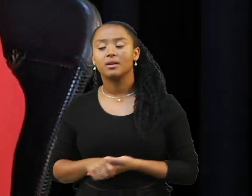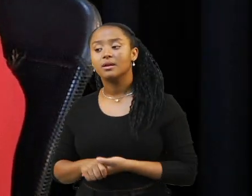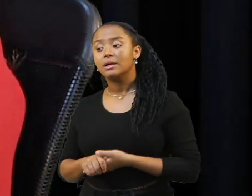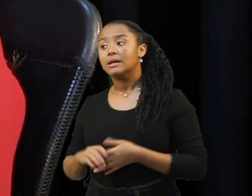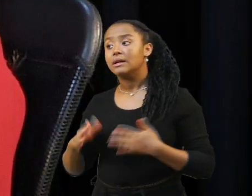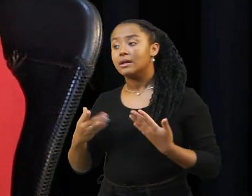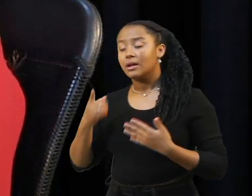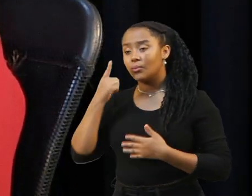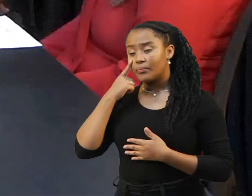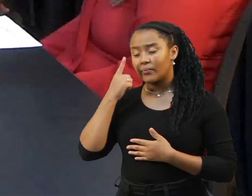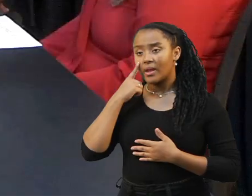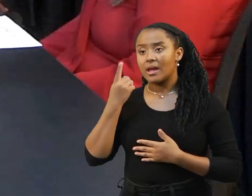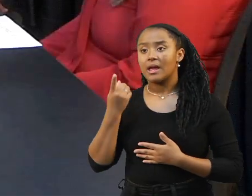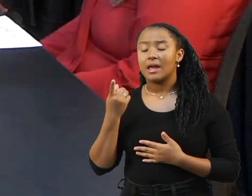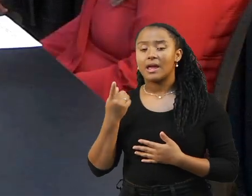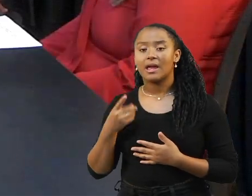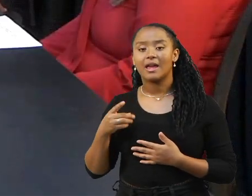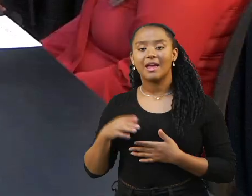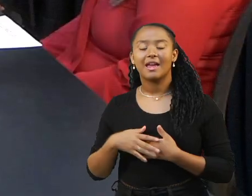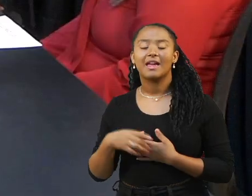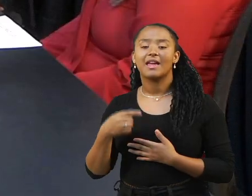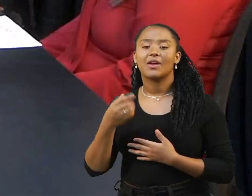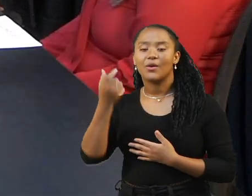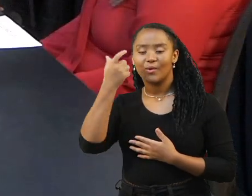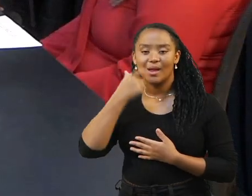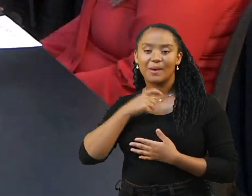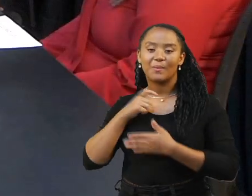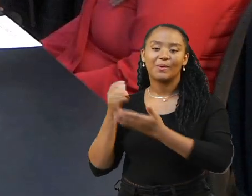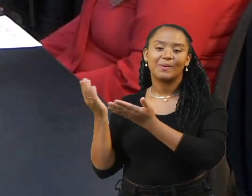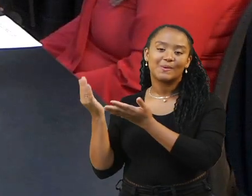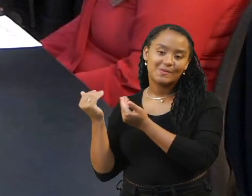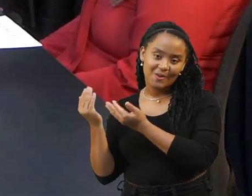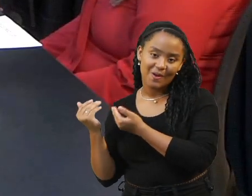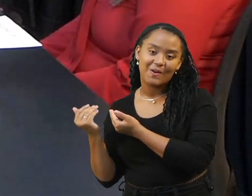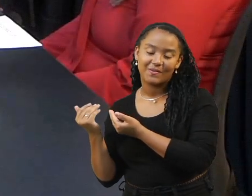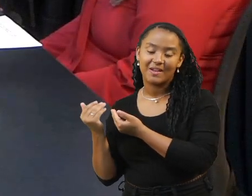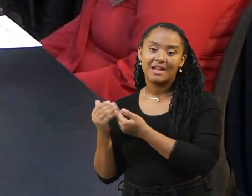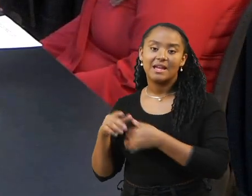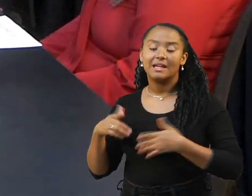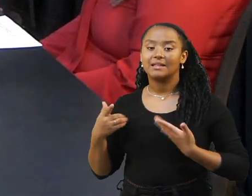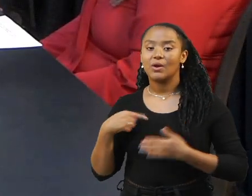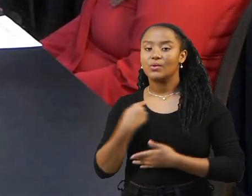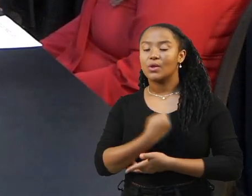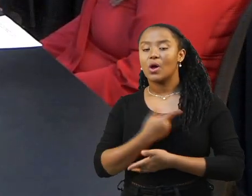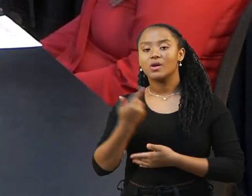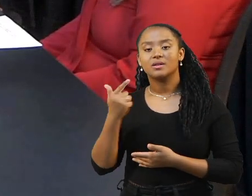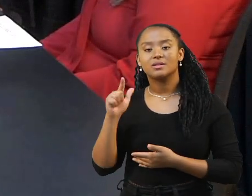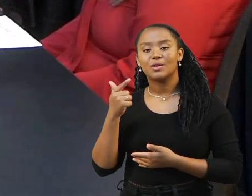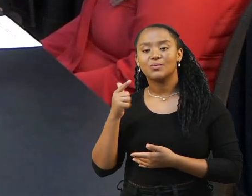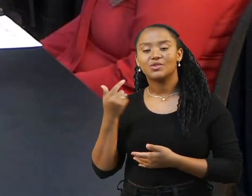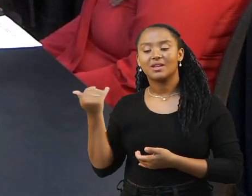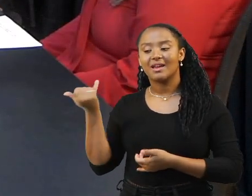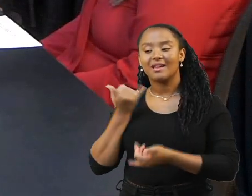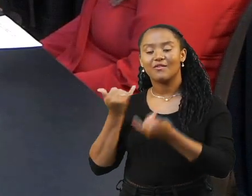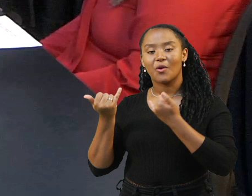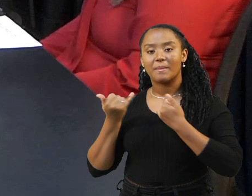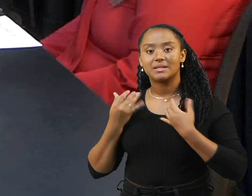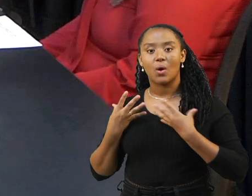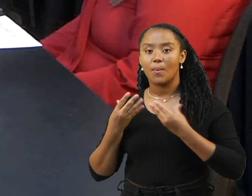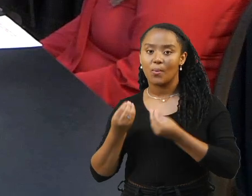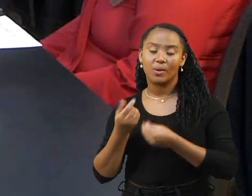vida? Veja bem, a gente era muito novo, né? E não tinha, a gente não tinha